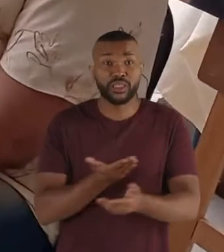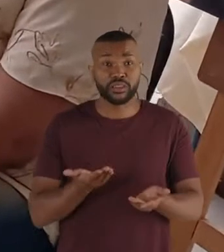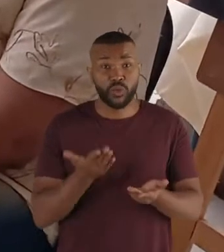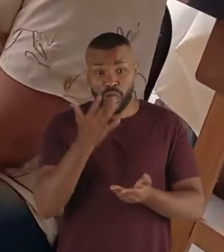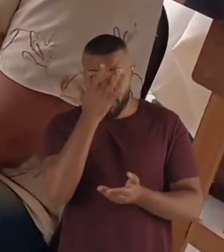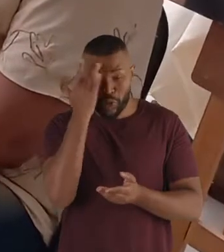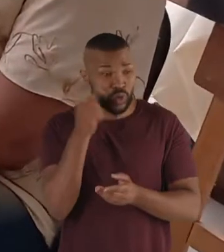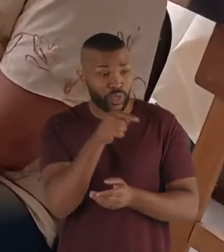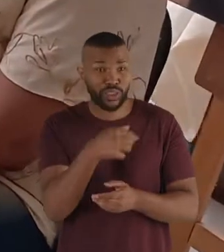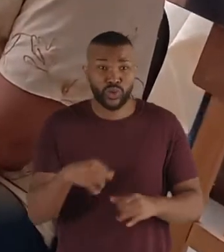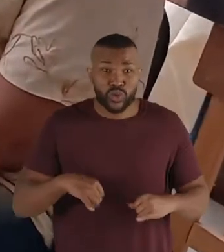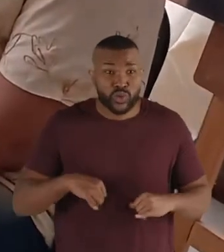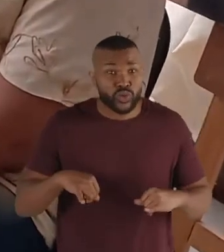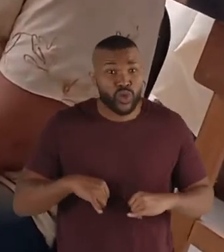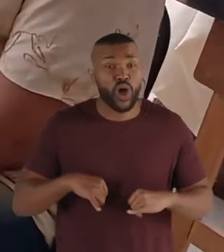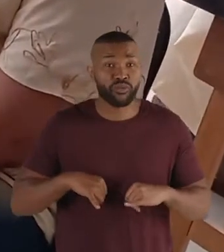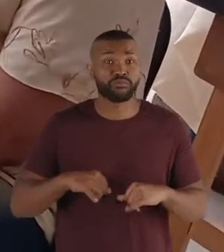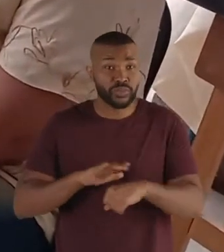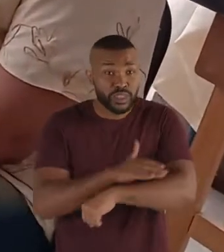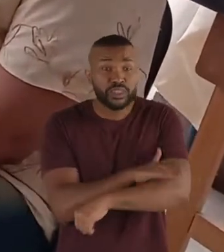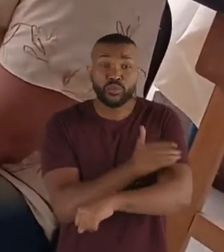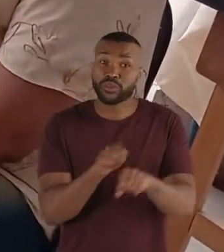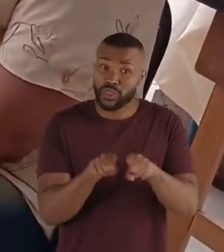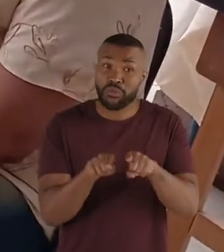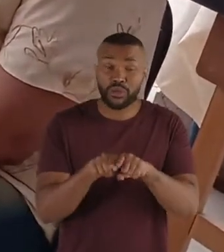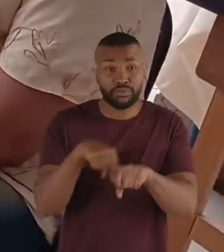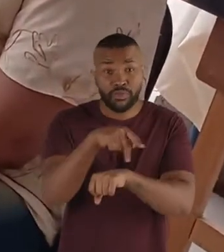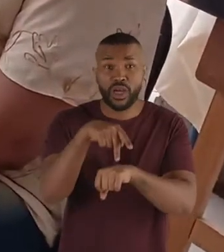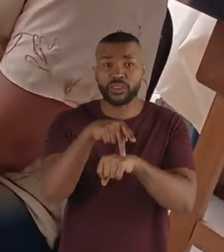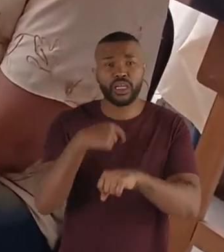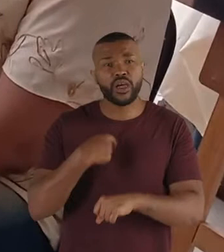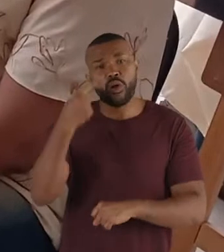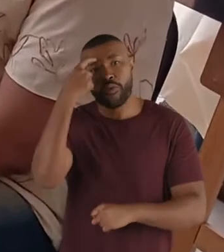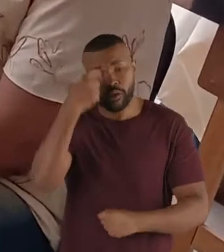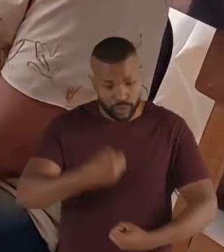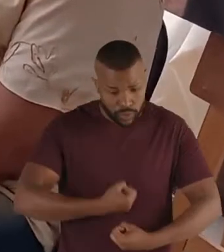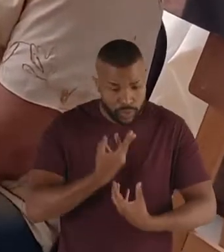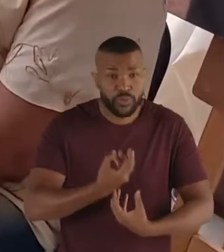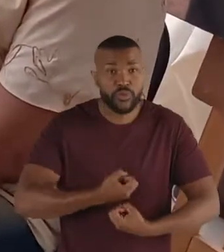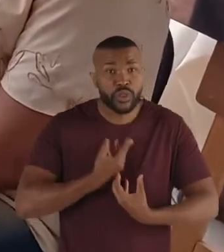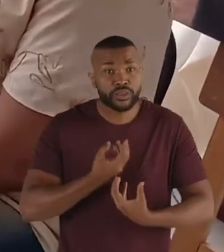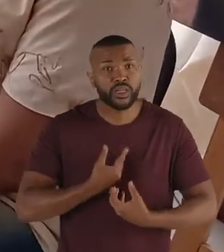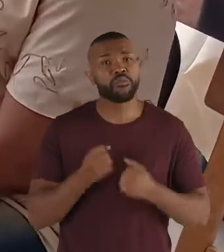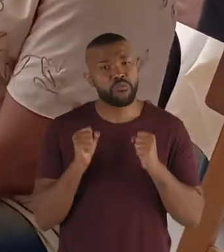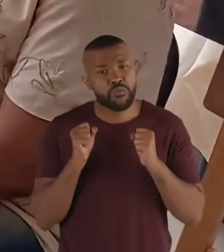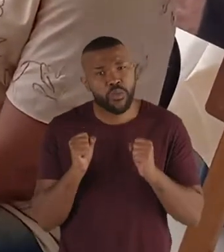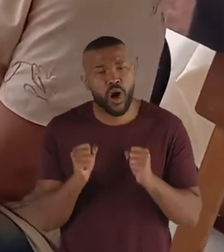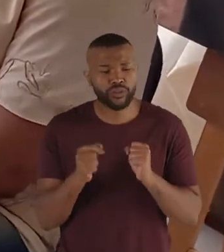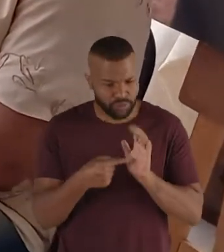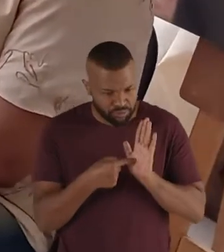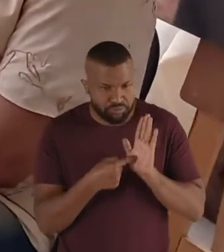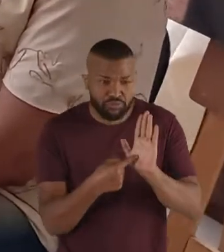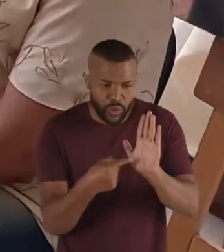é alvo do racismo e ao próprio país. E eu acho que a poesia pode desempenhar